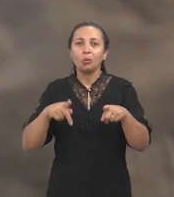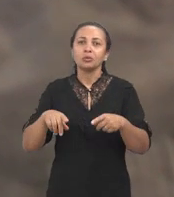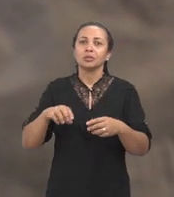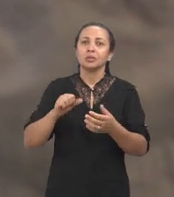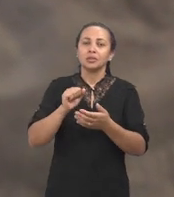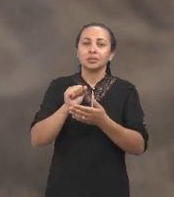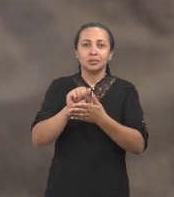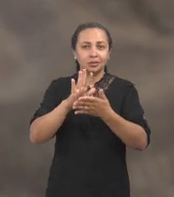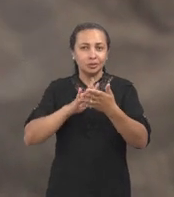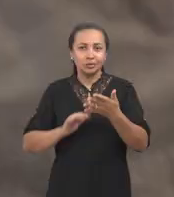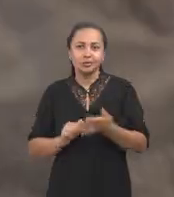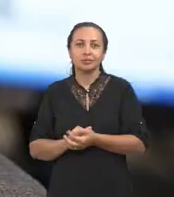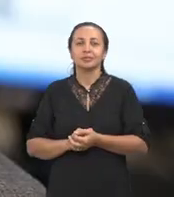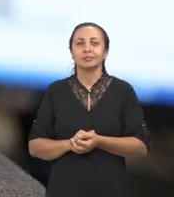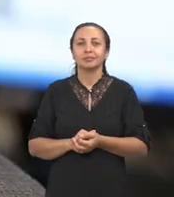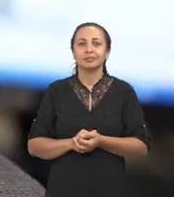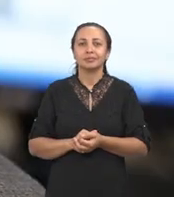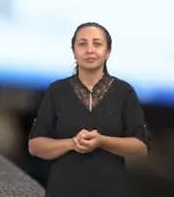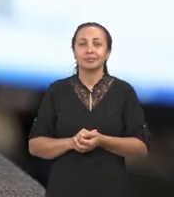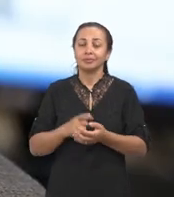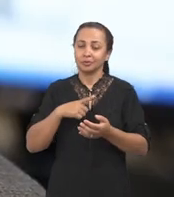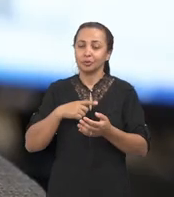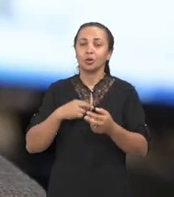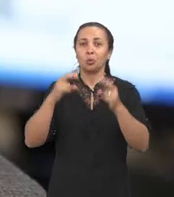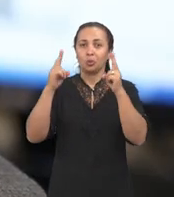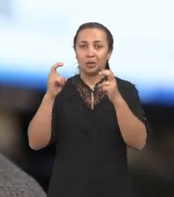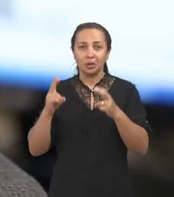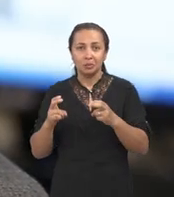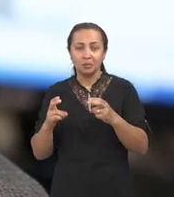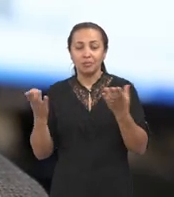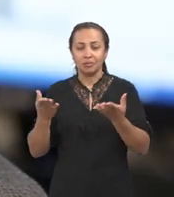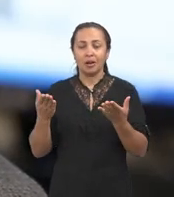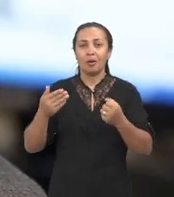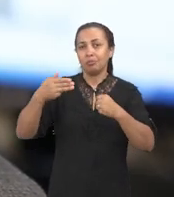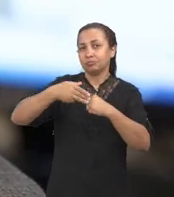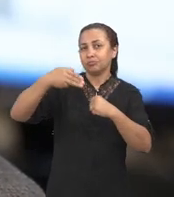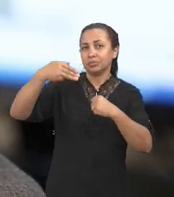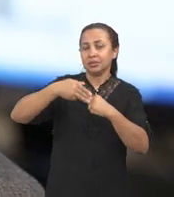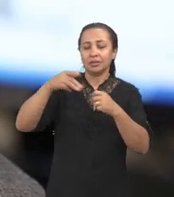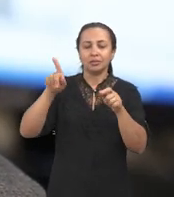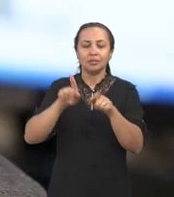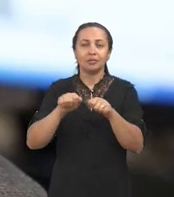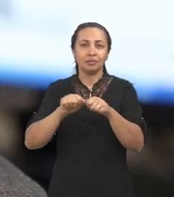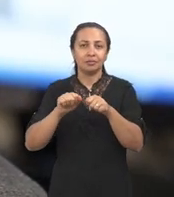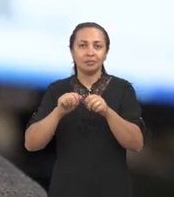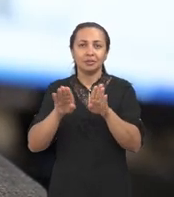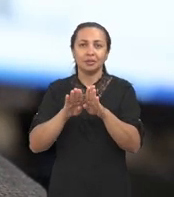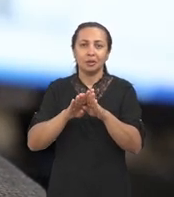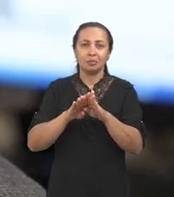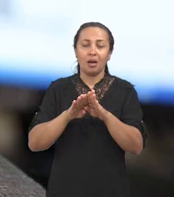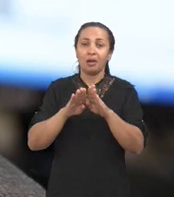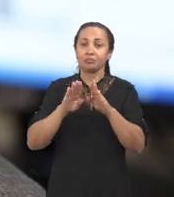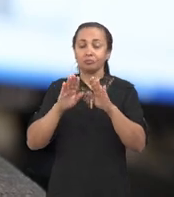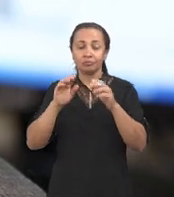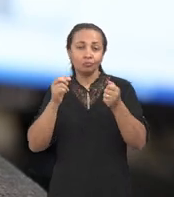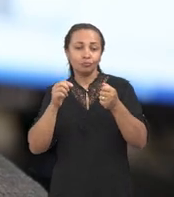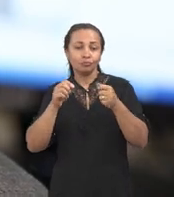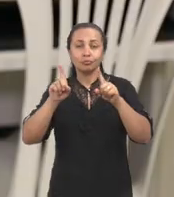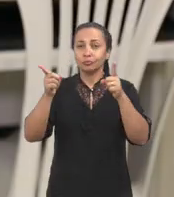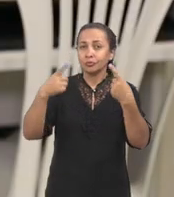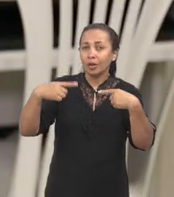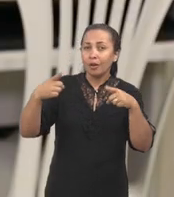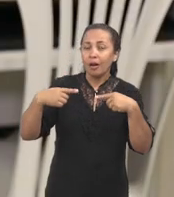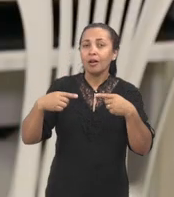atividades como e foi nesse tema embaixo Coqueiros e agora não mais Estado está realizando também essa